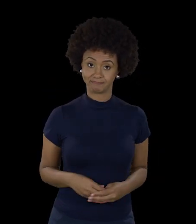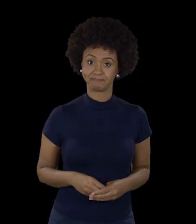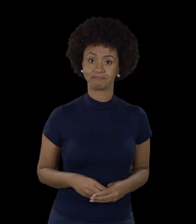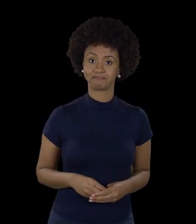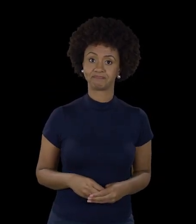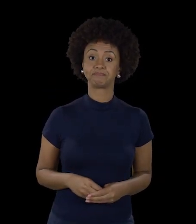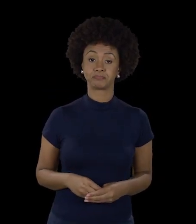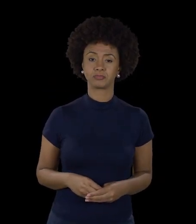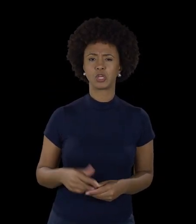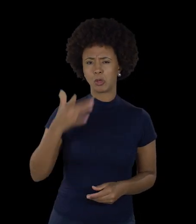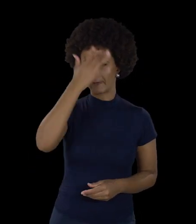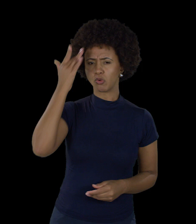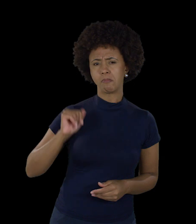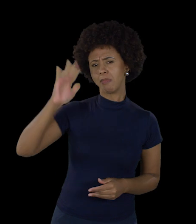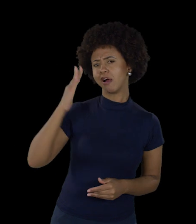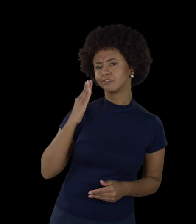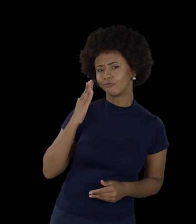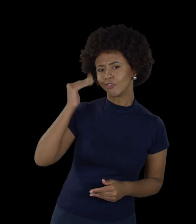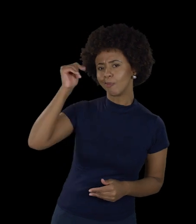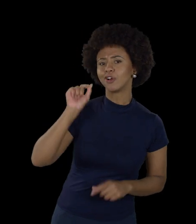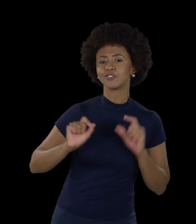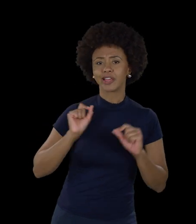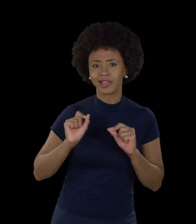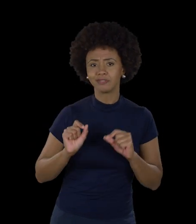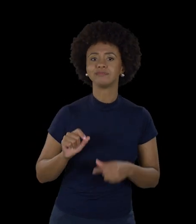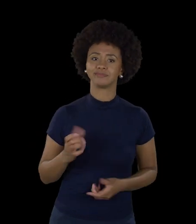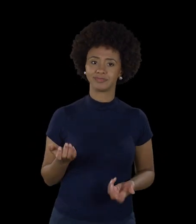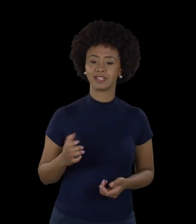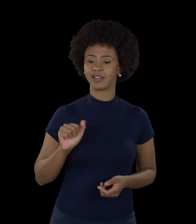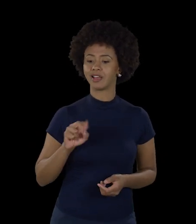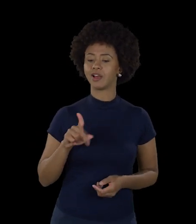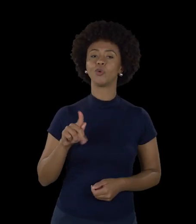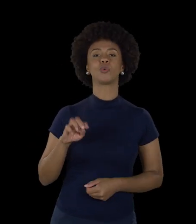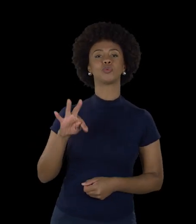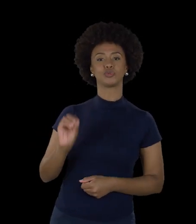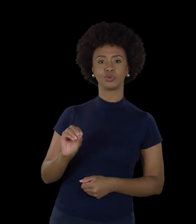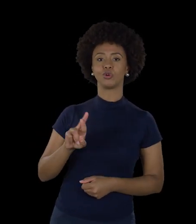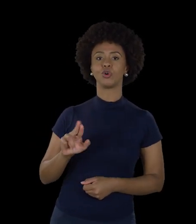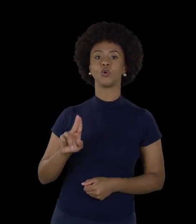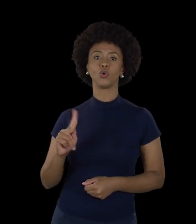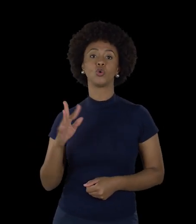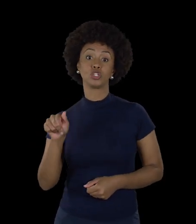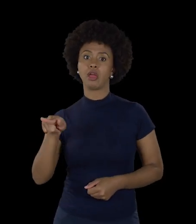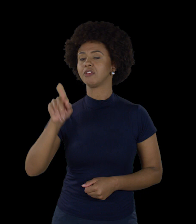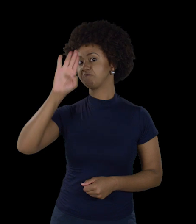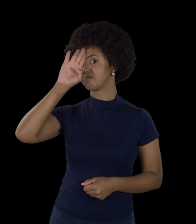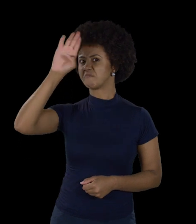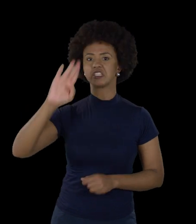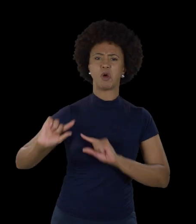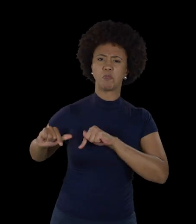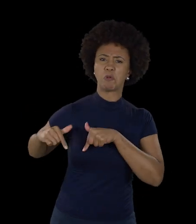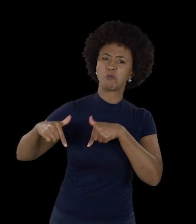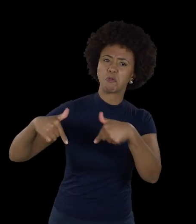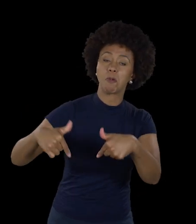pela preservação da natureza. Um dos nomes mais conhecidos é justamente o de Augusto Ruth, personagem de peso